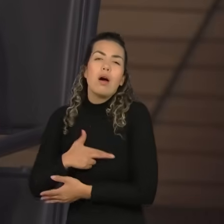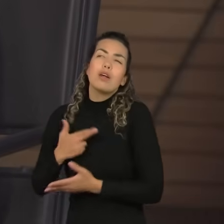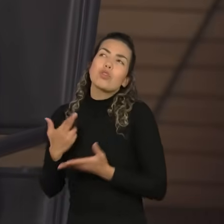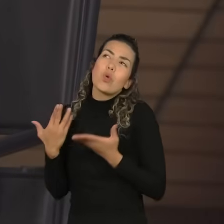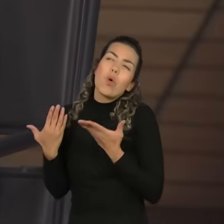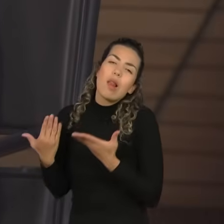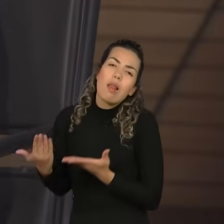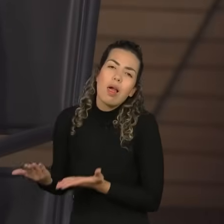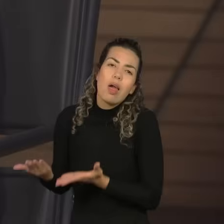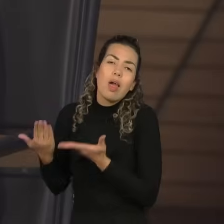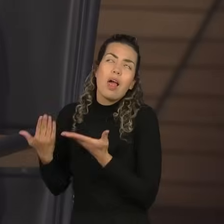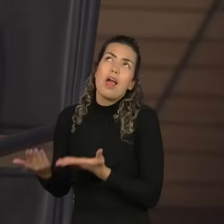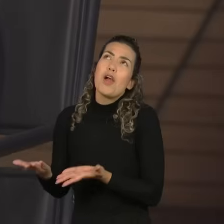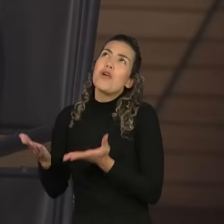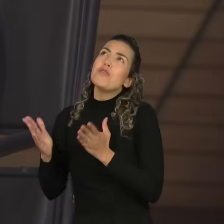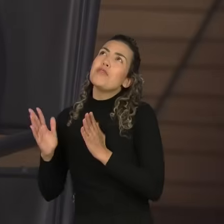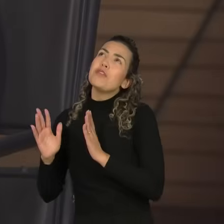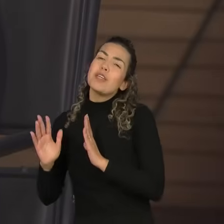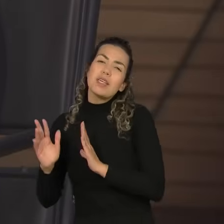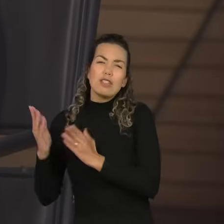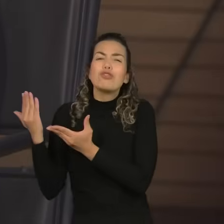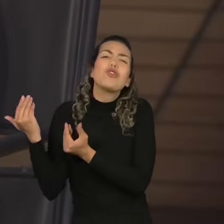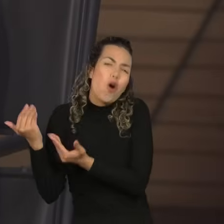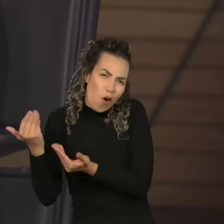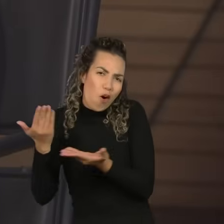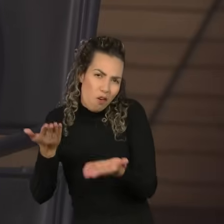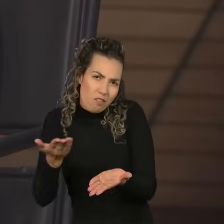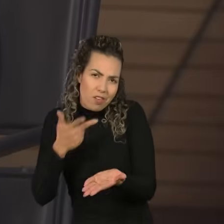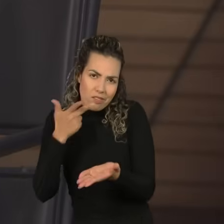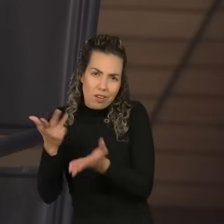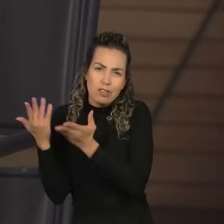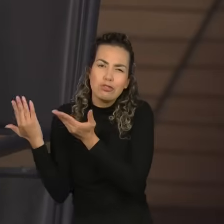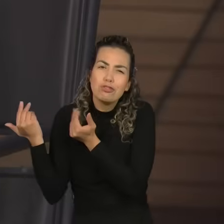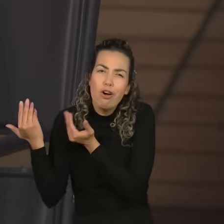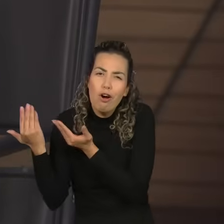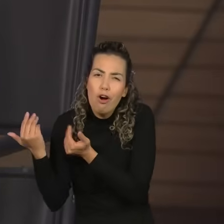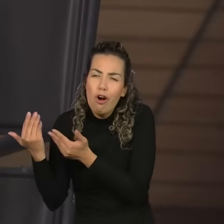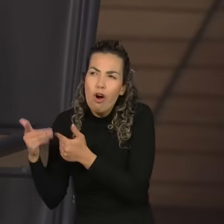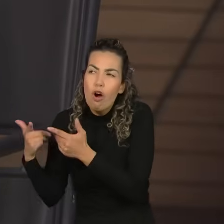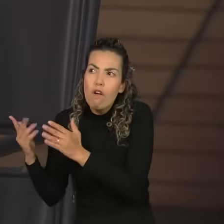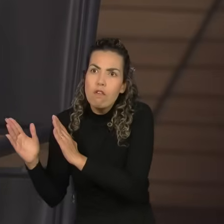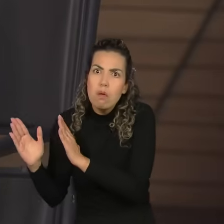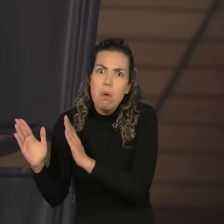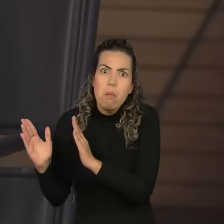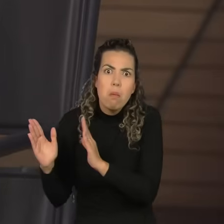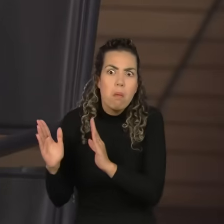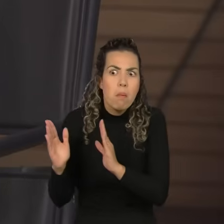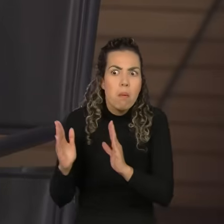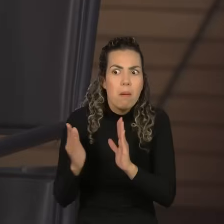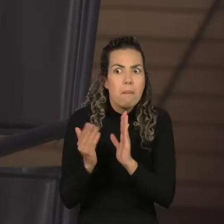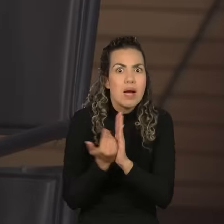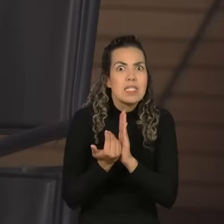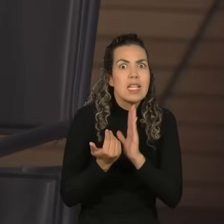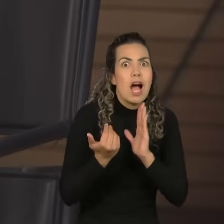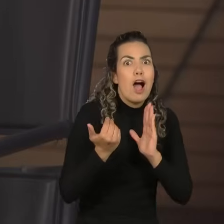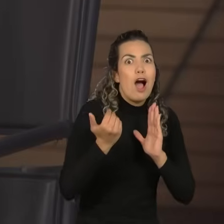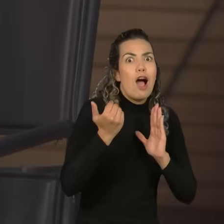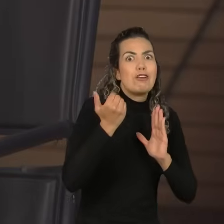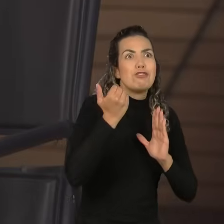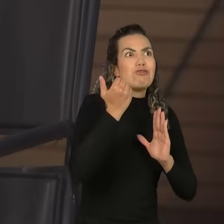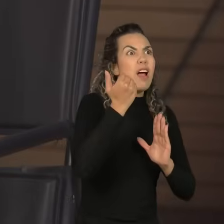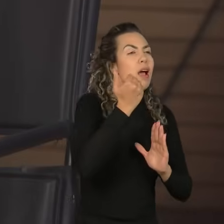né? Como eu disse, uma coisa mais adolescente, e aquilo vai se adensando. É atravessado, passa a